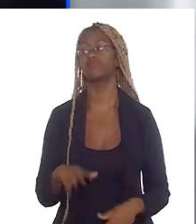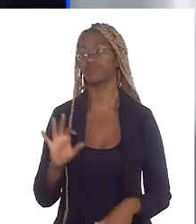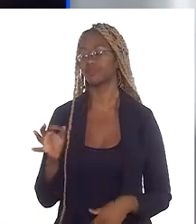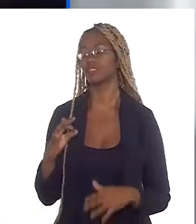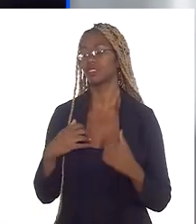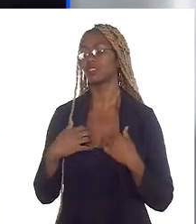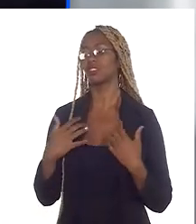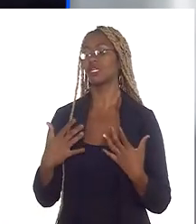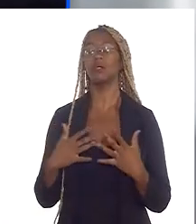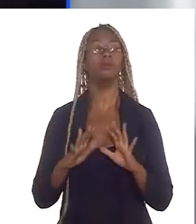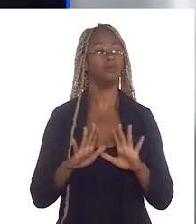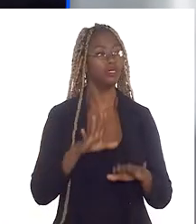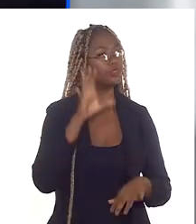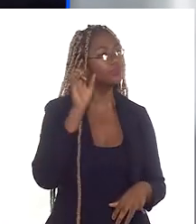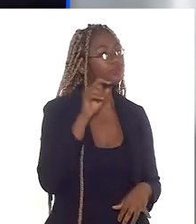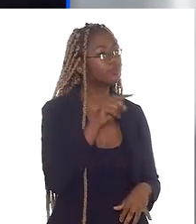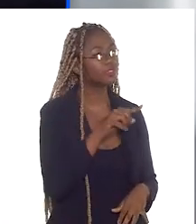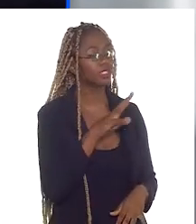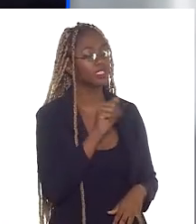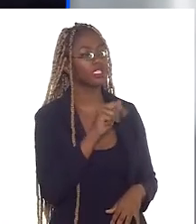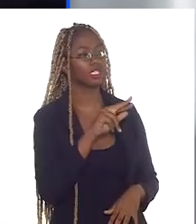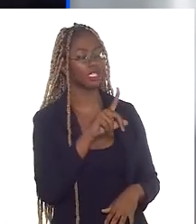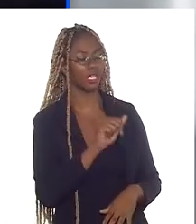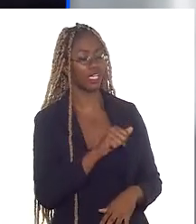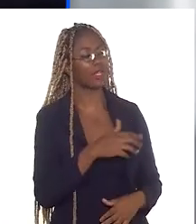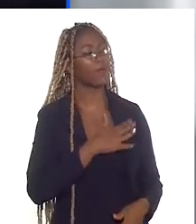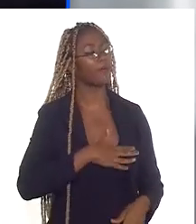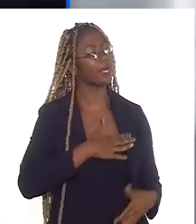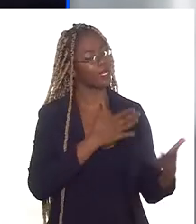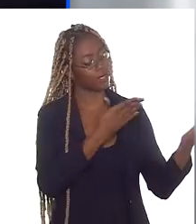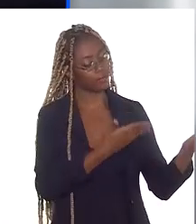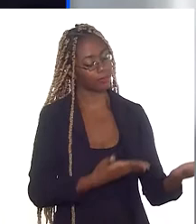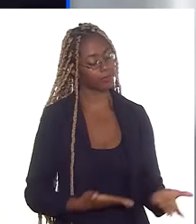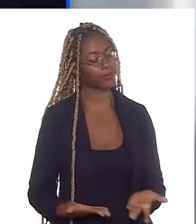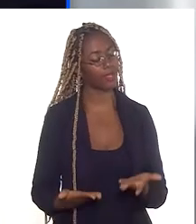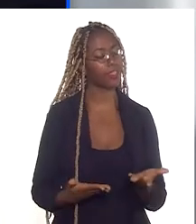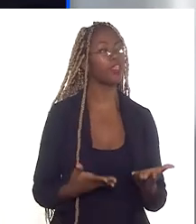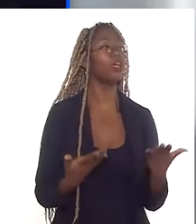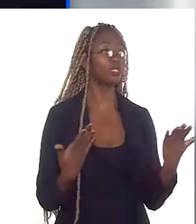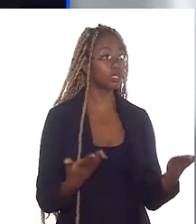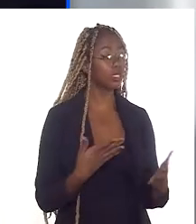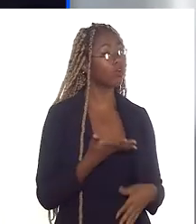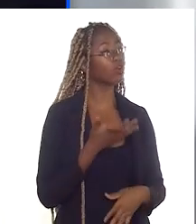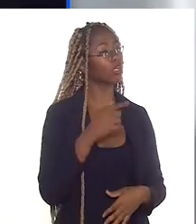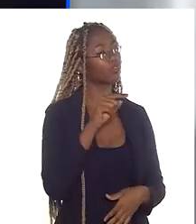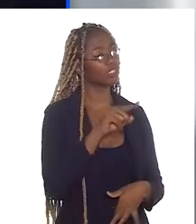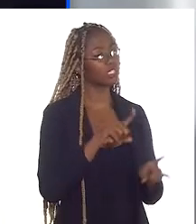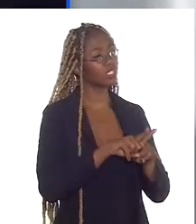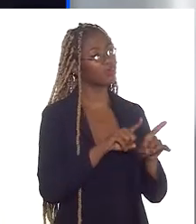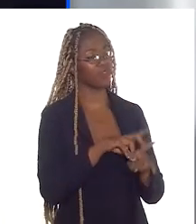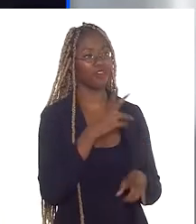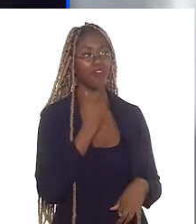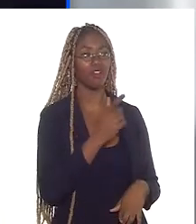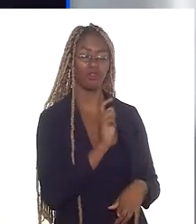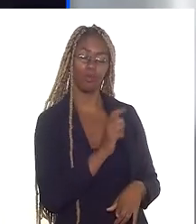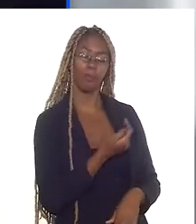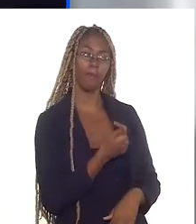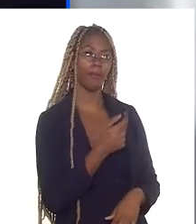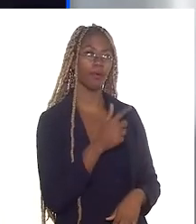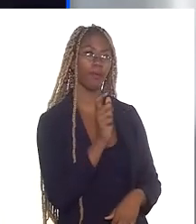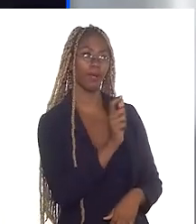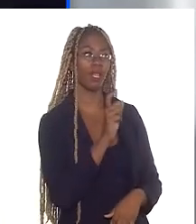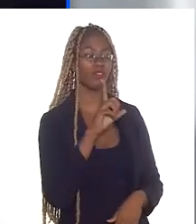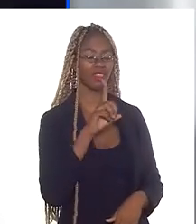Deixa eu ver um pouquinho a Carla Carla prazer te receber eu também queria que você comentasse esse termo né